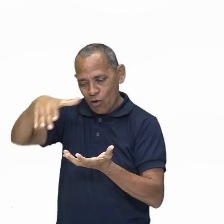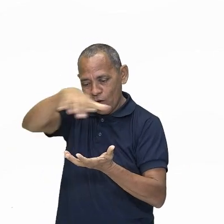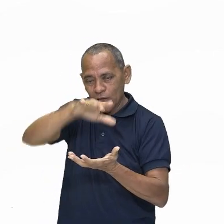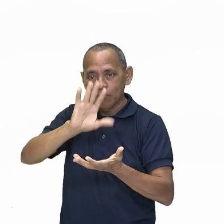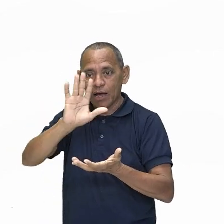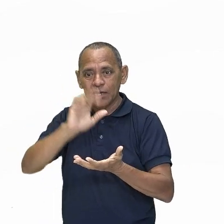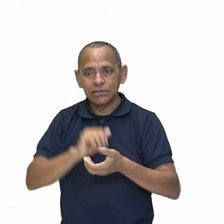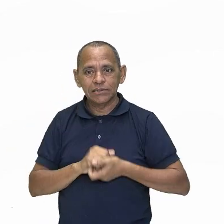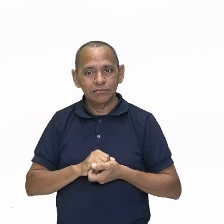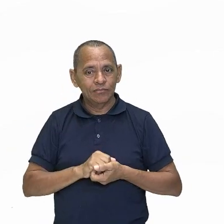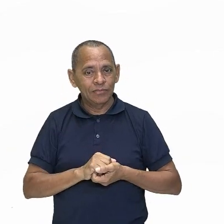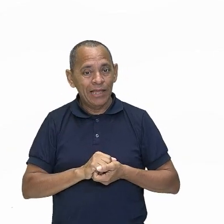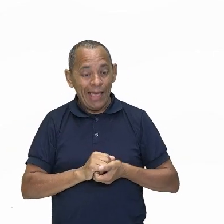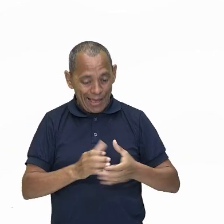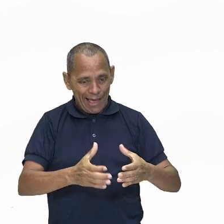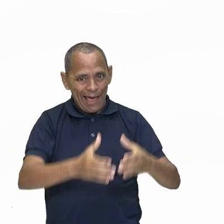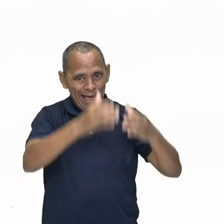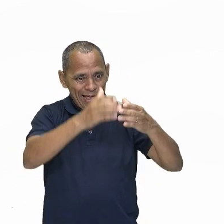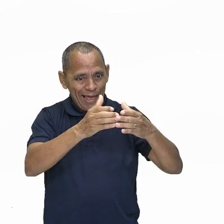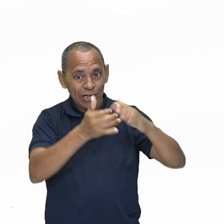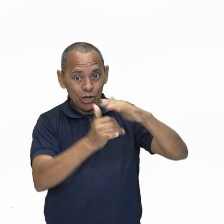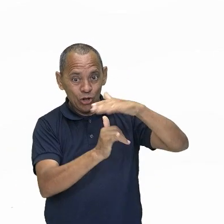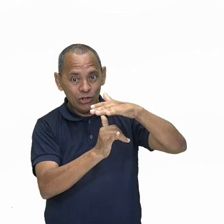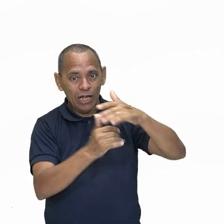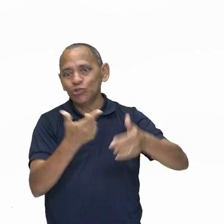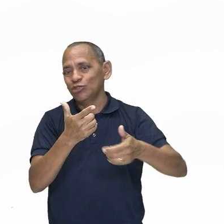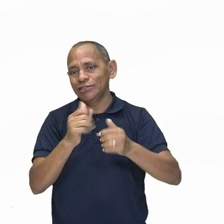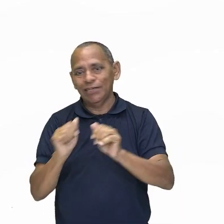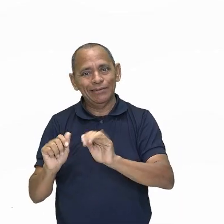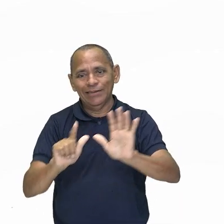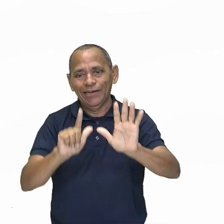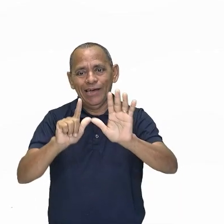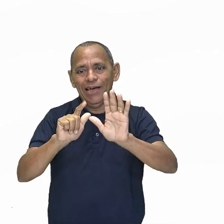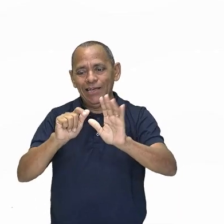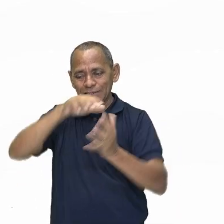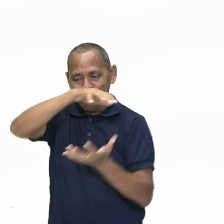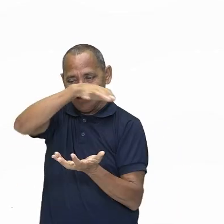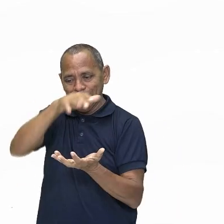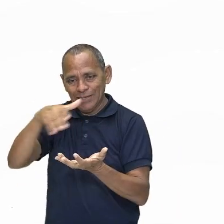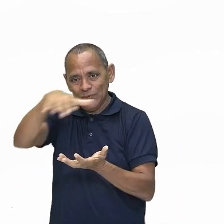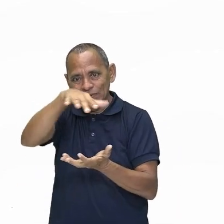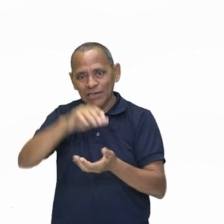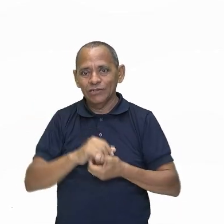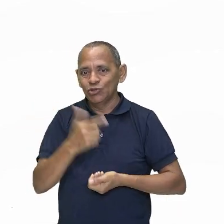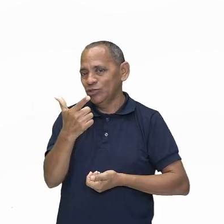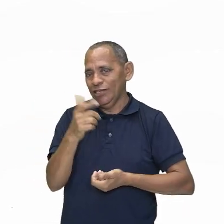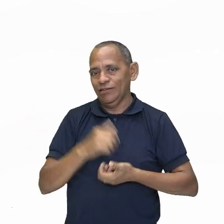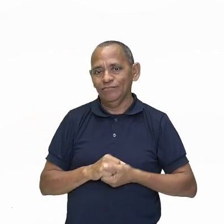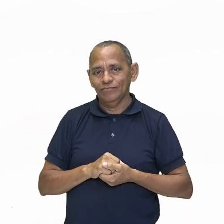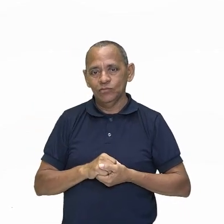Ela não emite gases poluentes para a atmosfera. Uma outra vantagem,